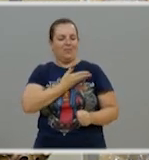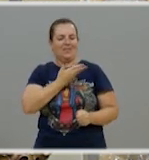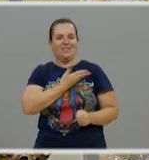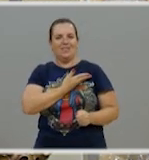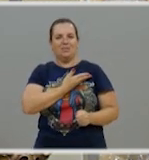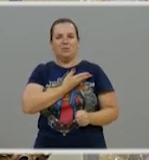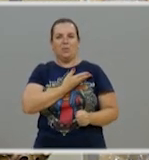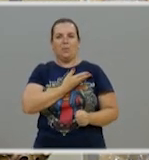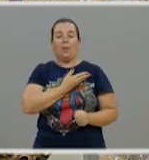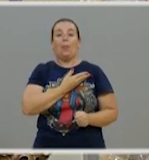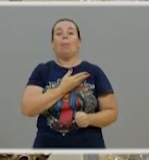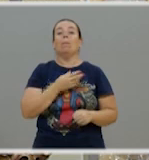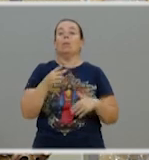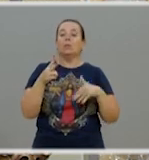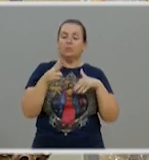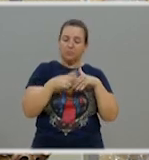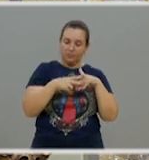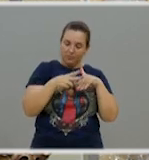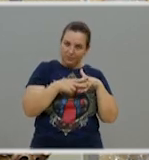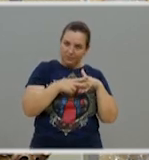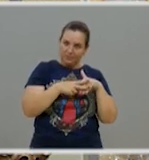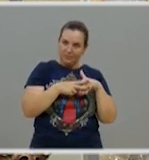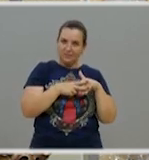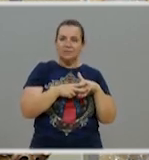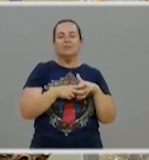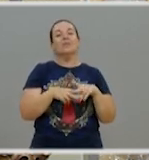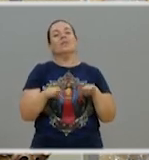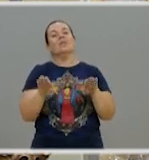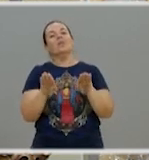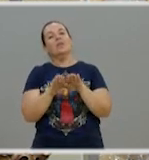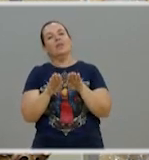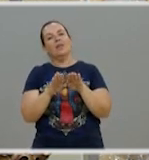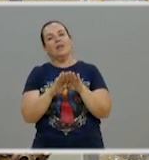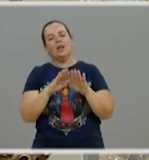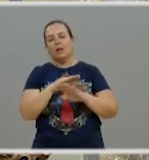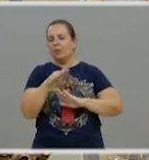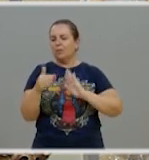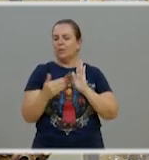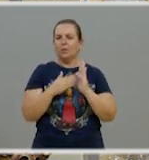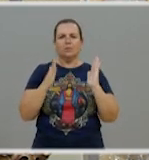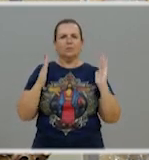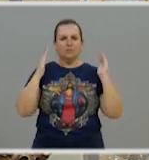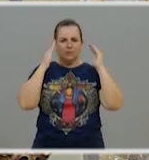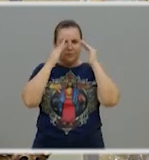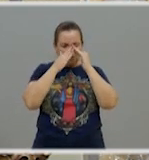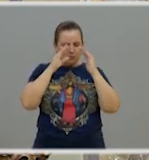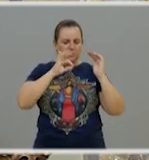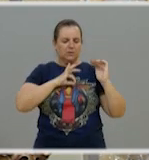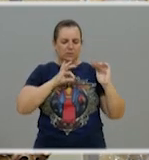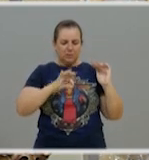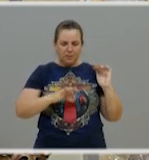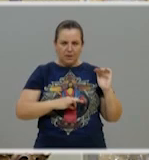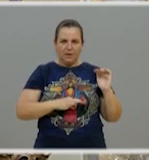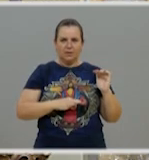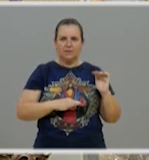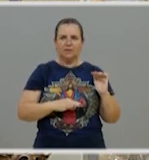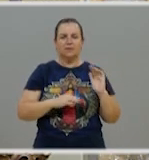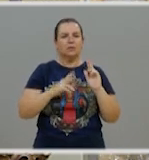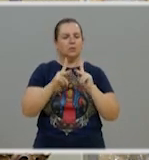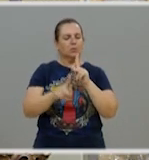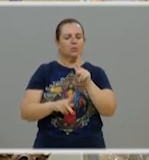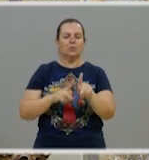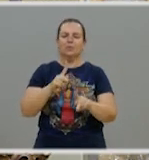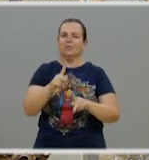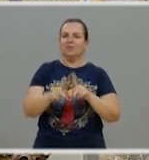Papa Francisco, com o nosso arcebispo José Antônio Peruzzo, José Mário Angonese e Pedro Fedalto, e todos